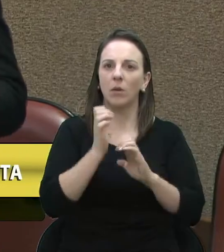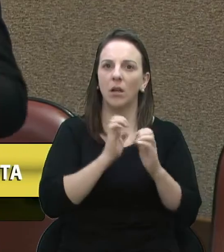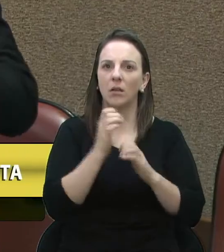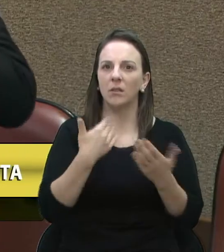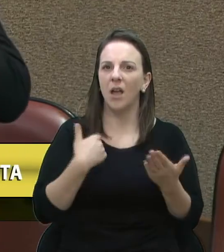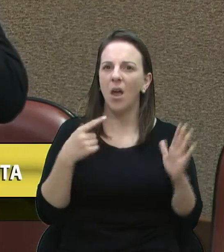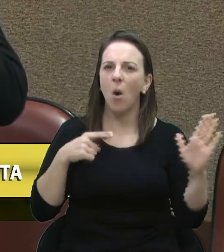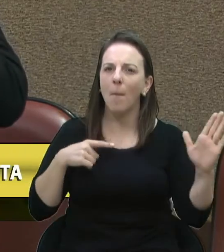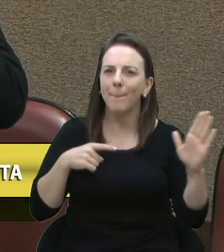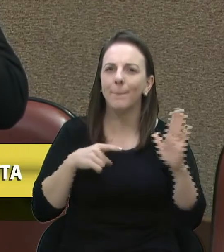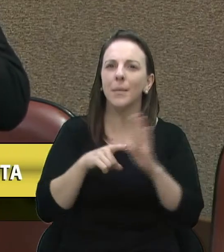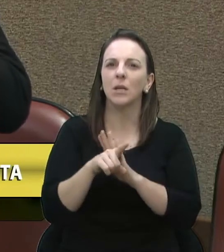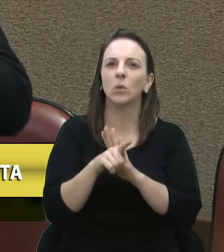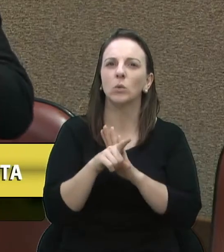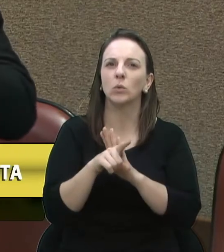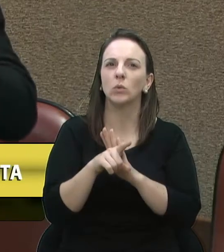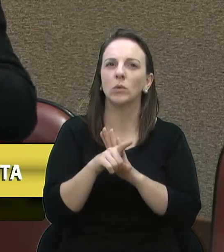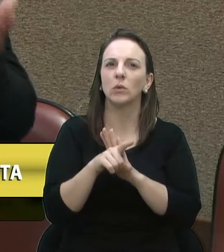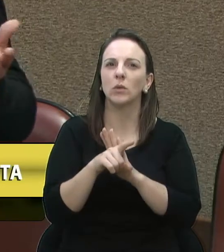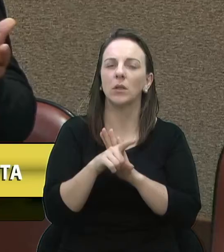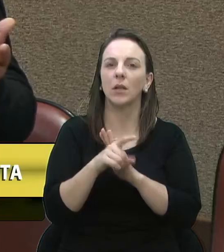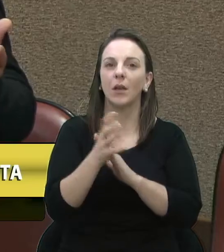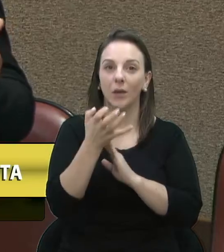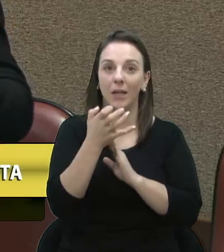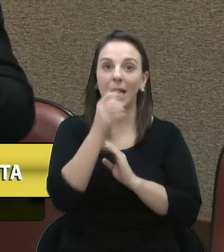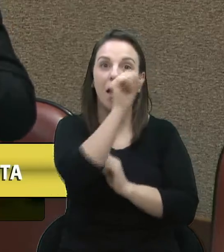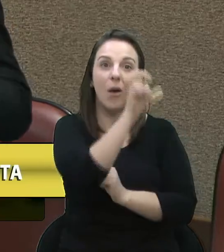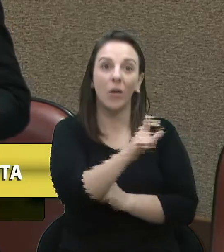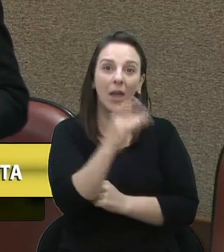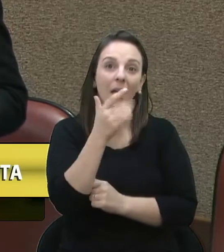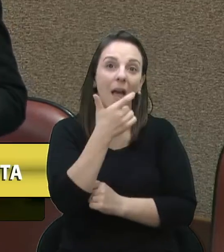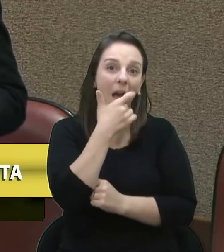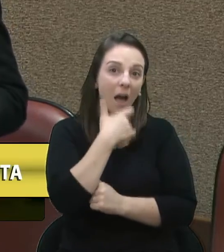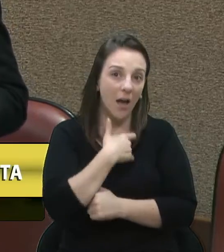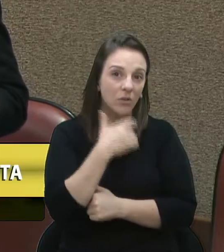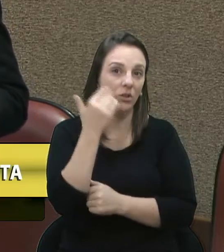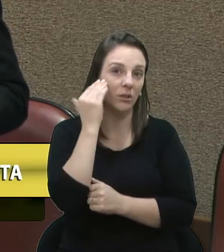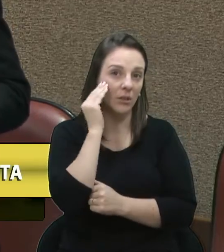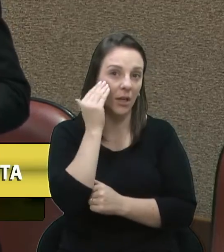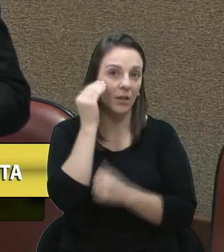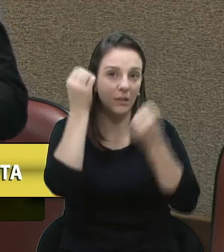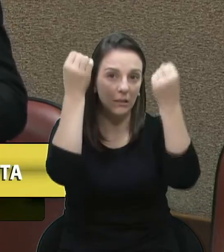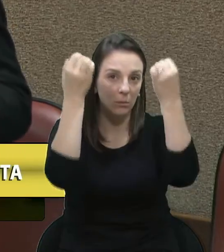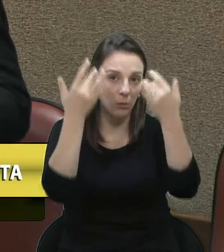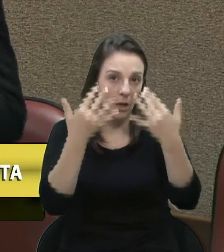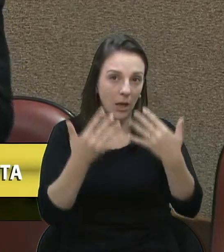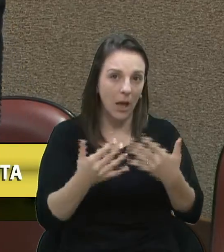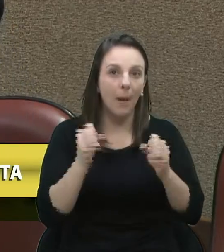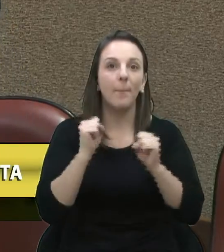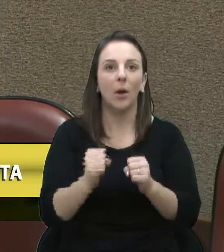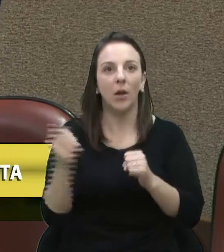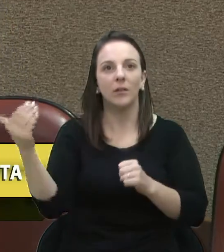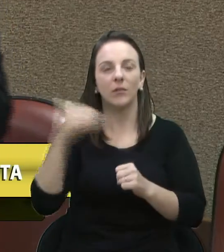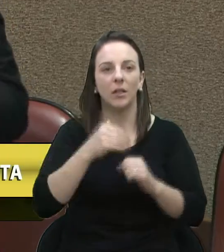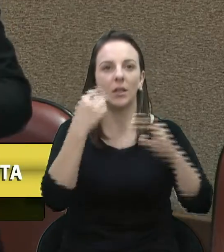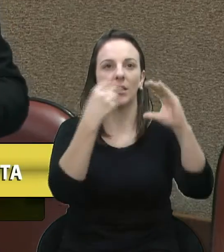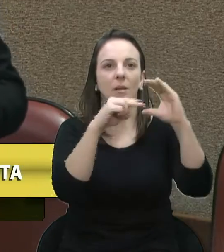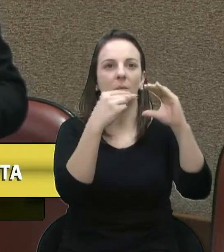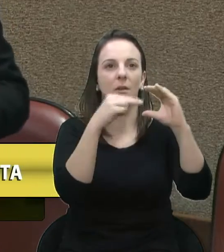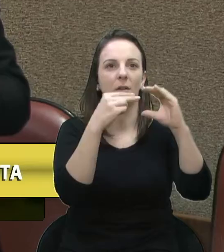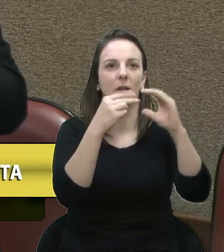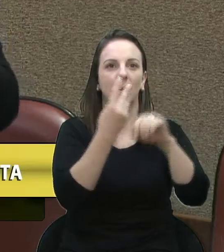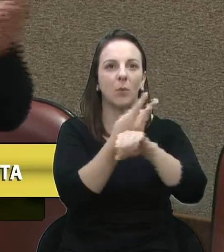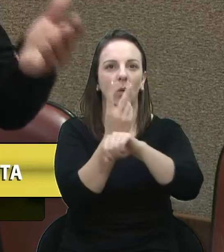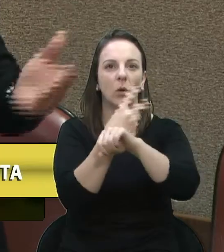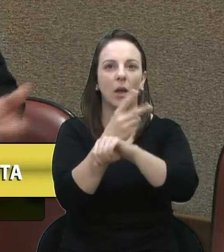pergunta no ar, eu gostaria que alguém que acha que entende, que viesse nos explicar. Pode vir aqui na Câmara, nos procurar no gabinete,